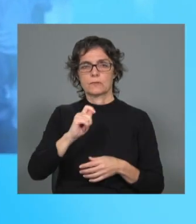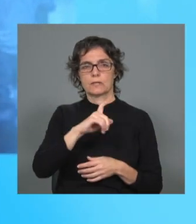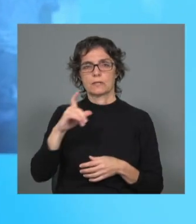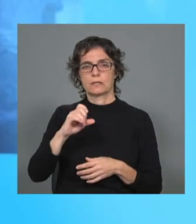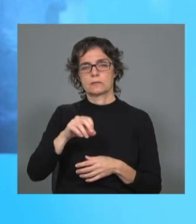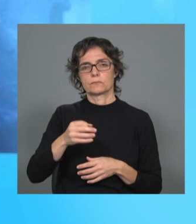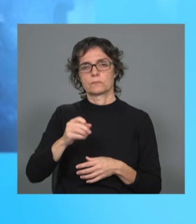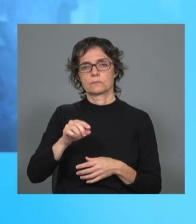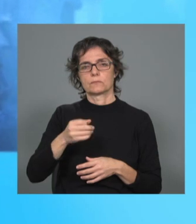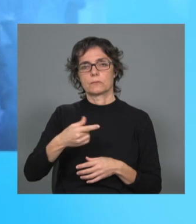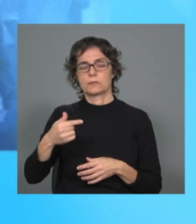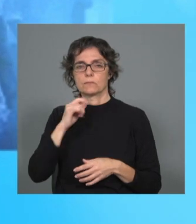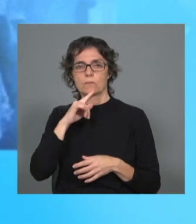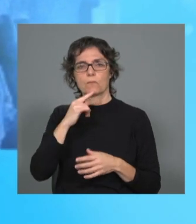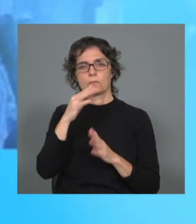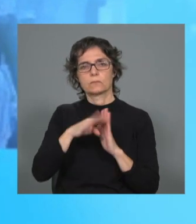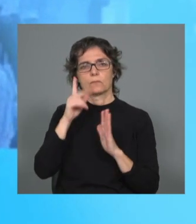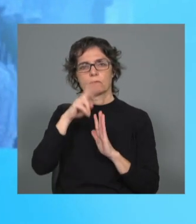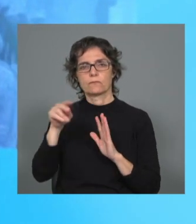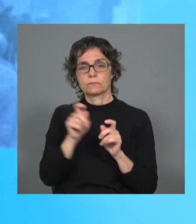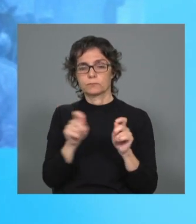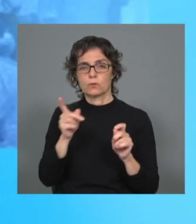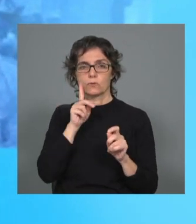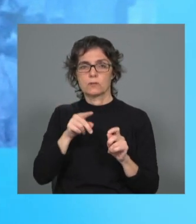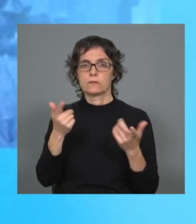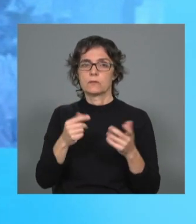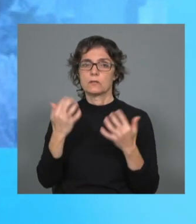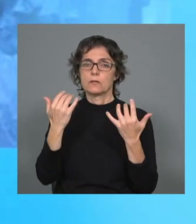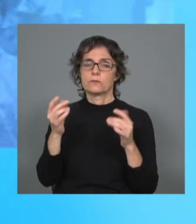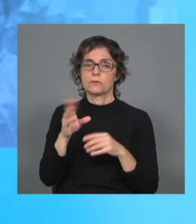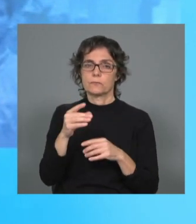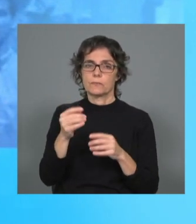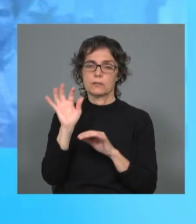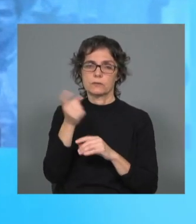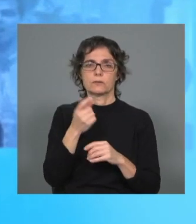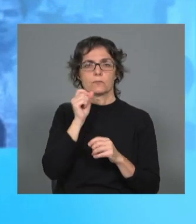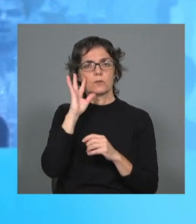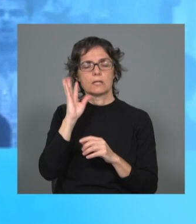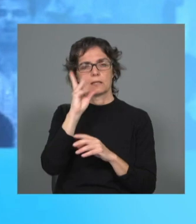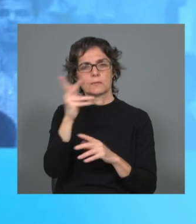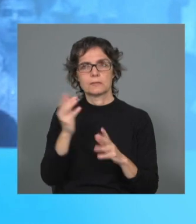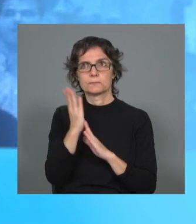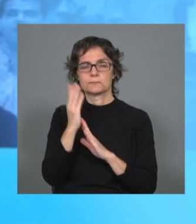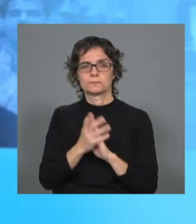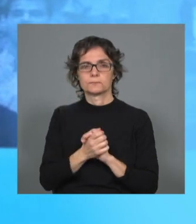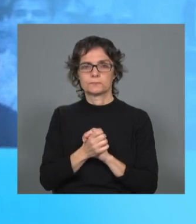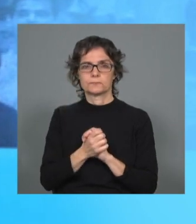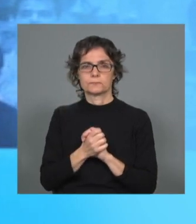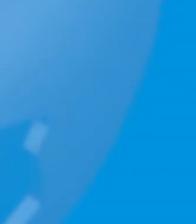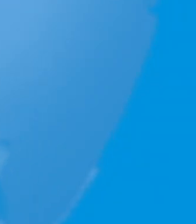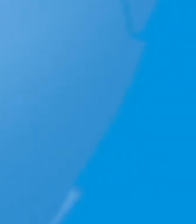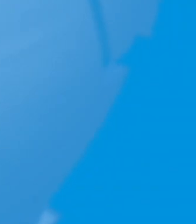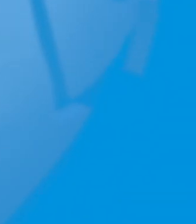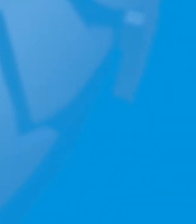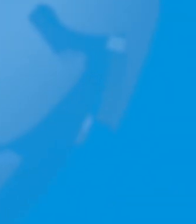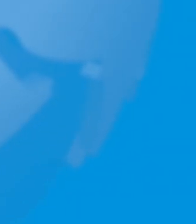portal eclesia.pt pode rever este programa e encontrar outras notícias da atualidade. Desejo-lhe uma boa tarde e até amanhã, se os quiser.